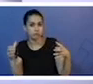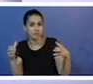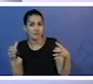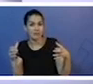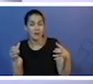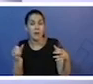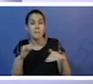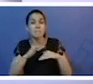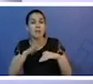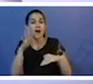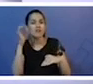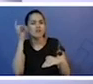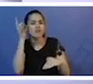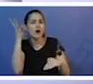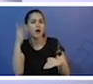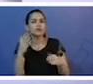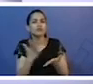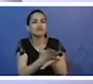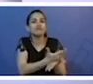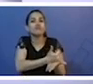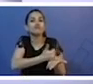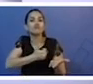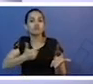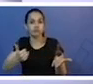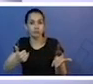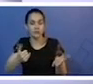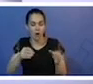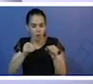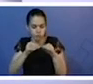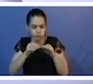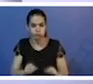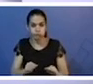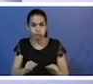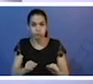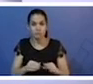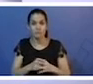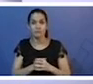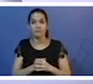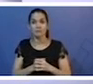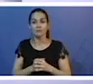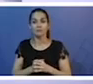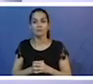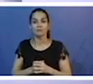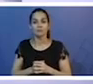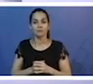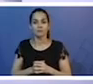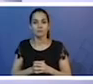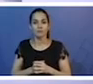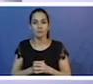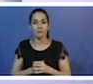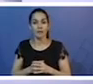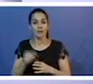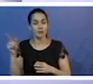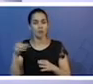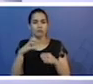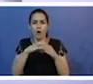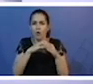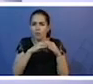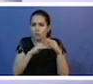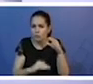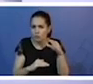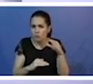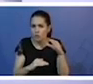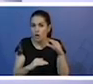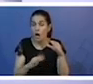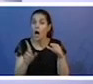maiores, elas ficam mais densas, né, pesadas, e elas afundam. A gente chama isso de precipitação. Então, afundando, precipitando,